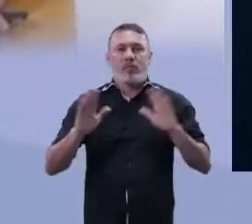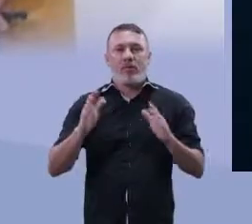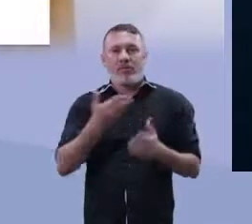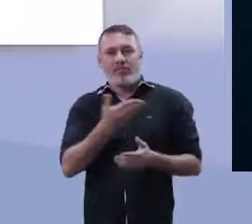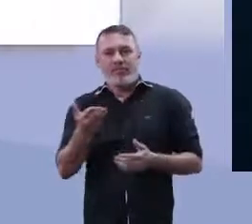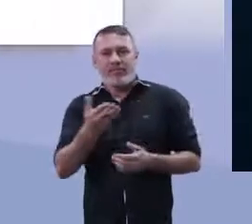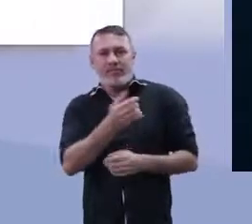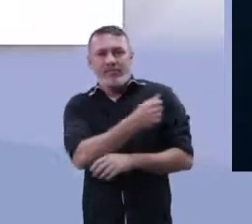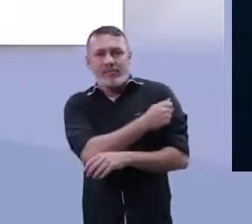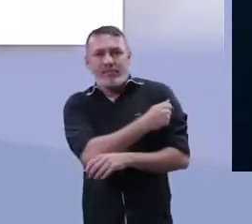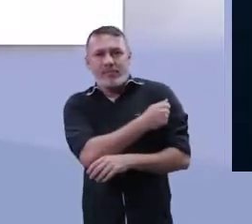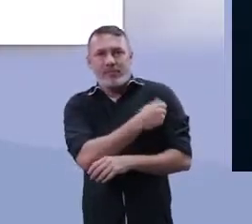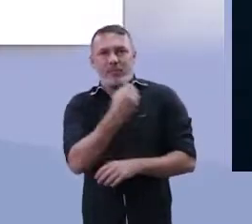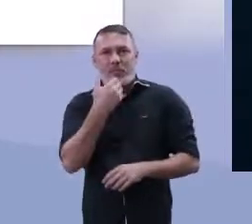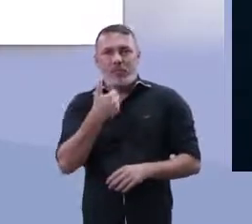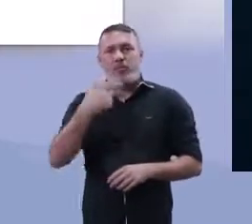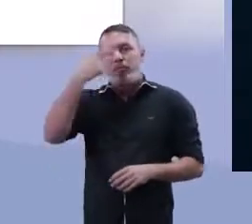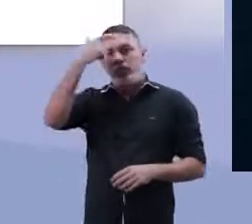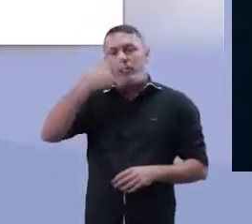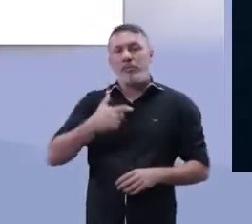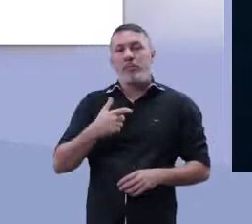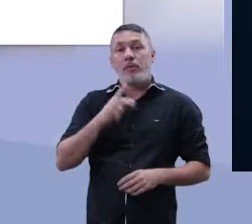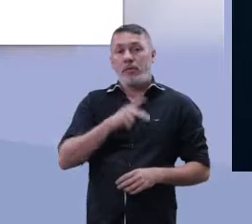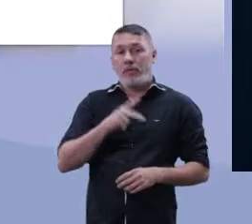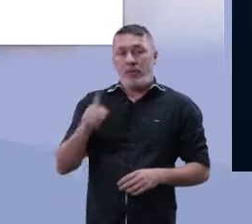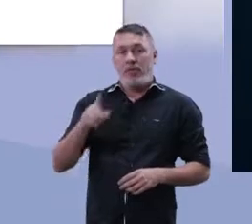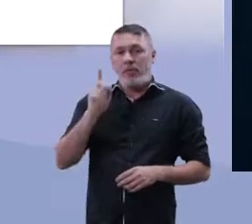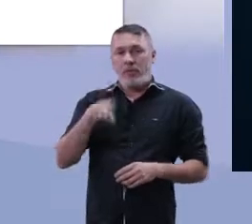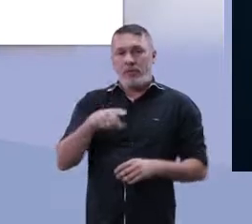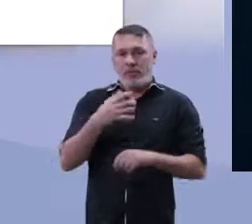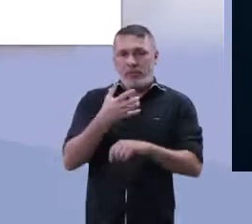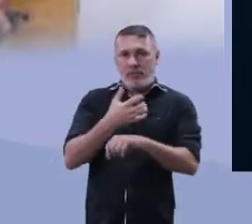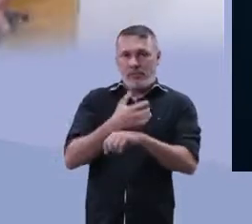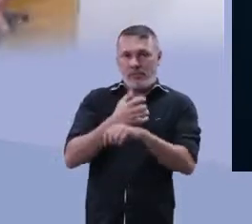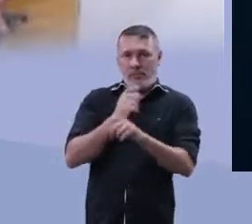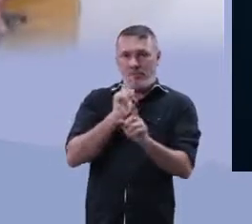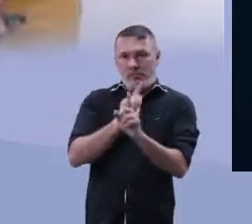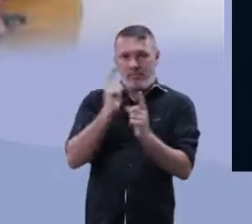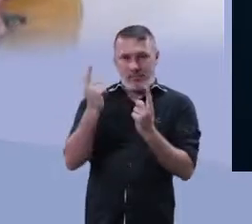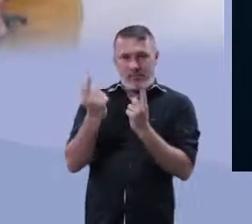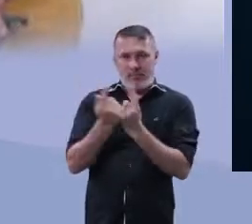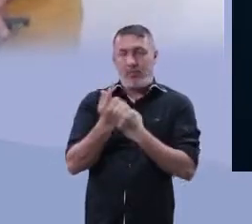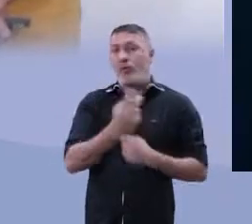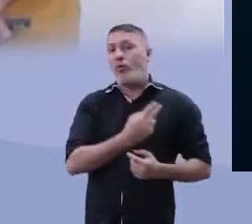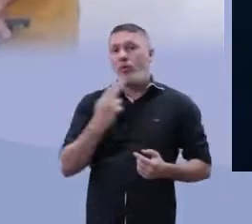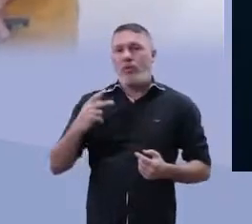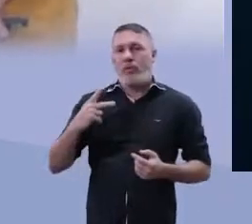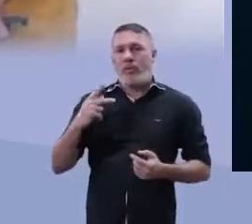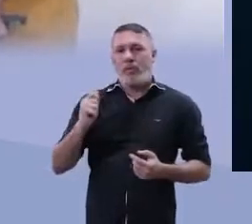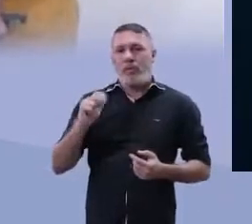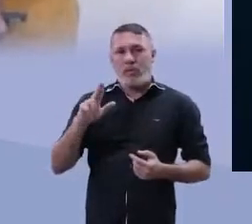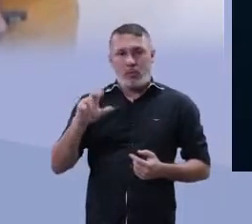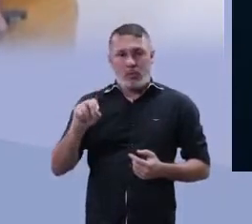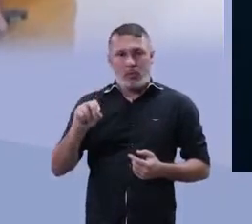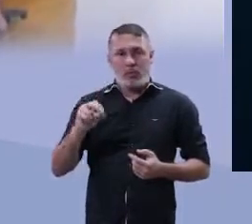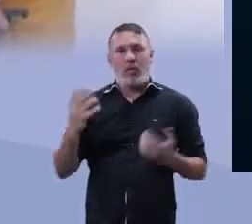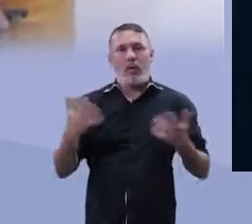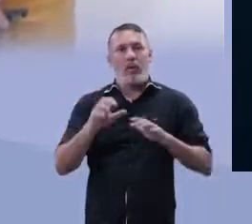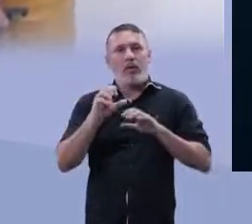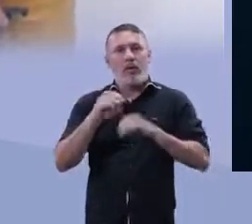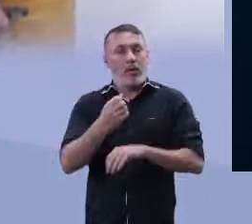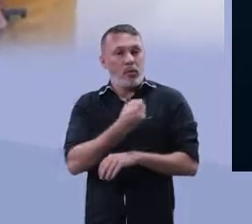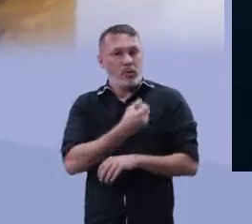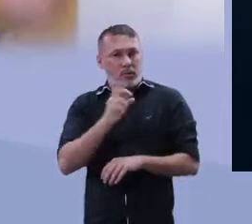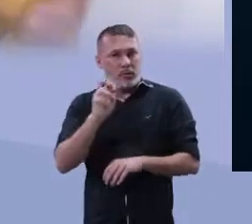Olá, meus queridos, beleza? Com vocês, professor Paulo Zucoloto, para mais uma aula de Geografia. Essa é a nossa aula de número